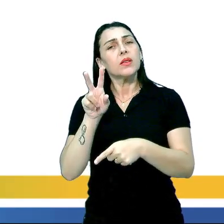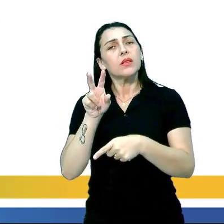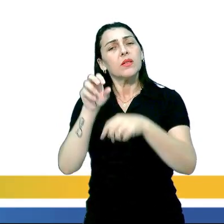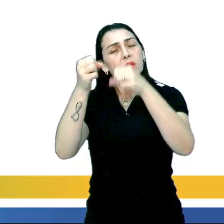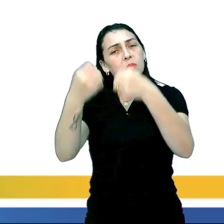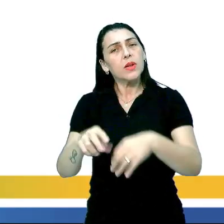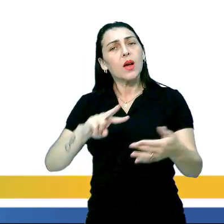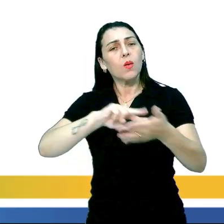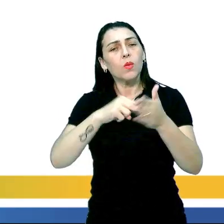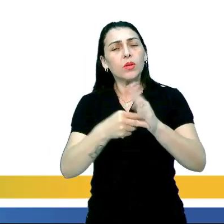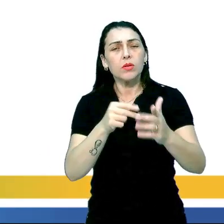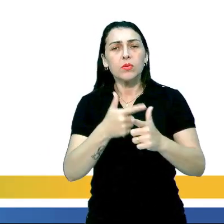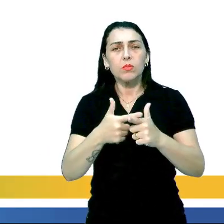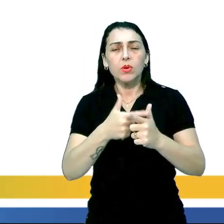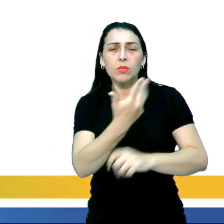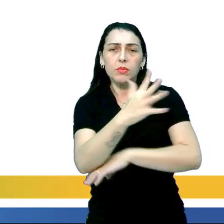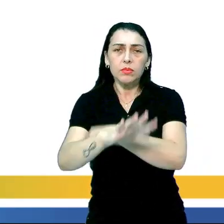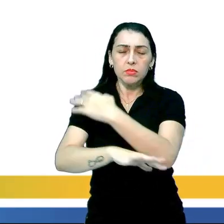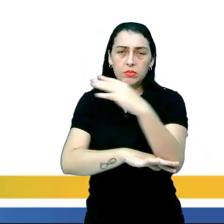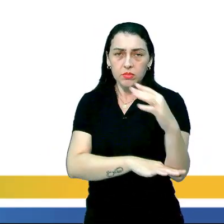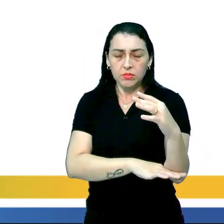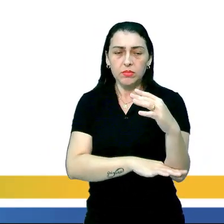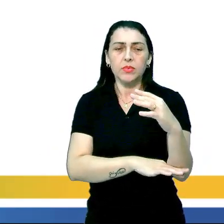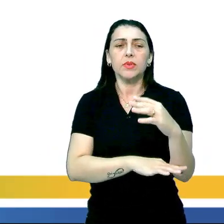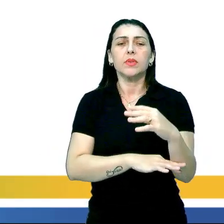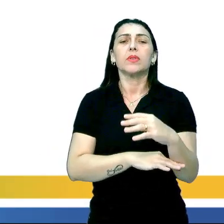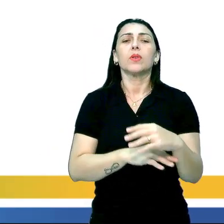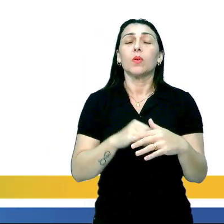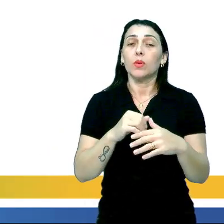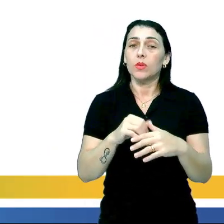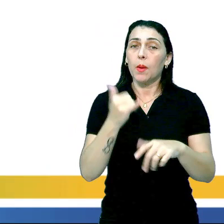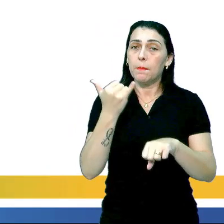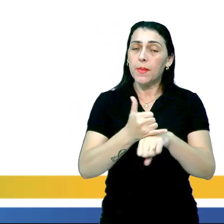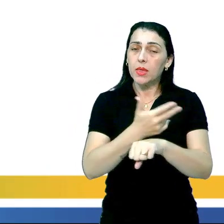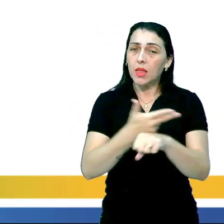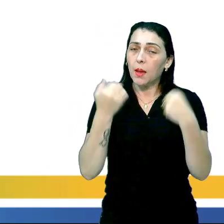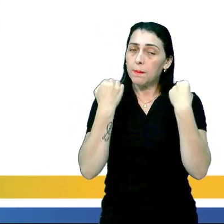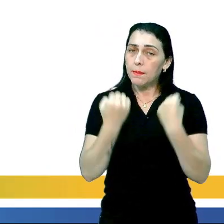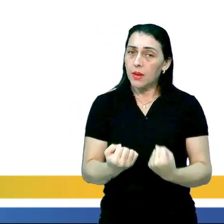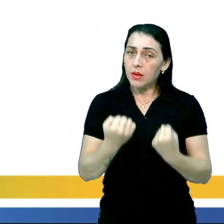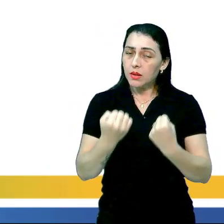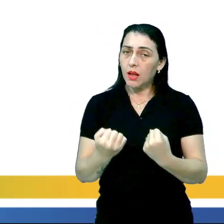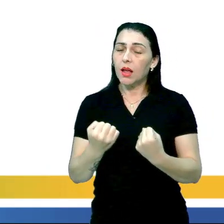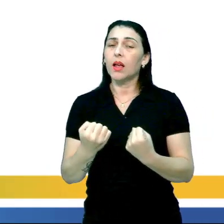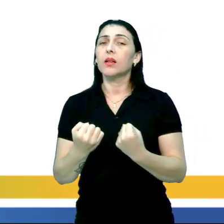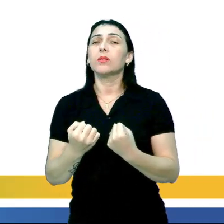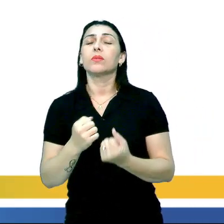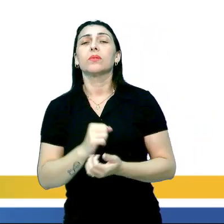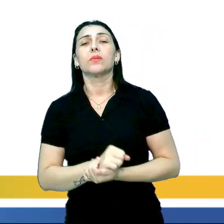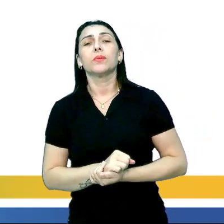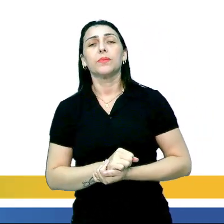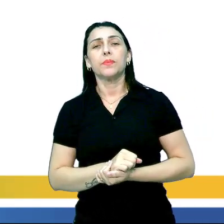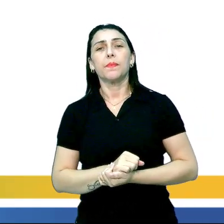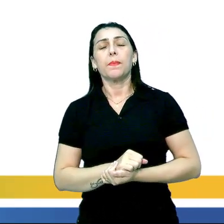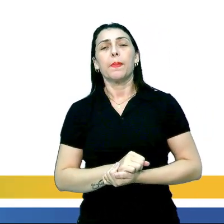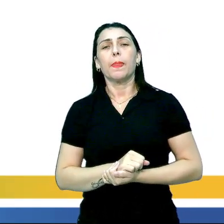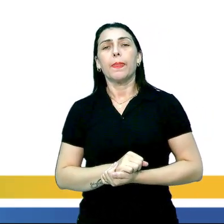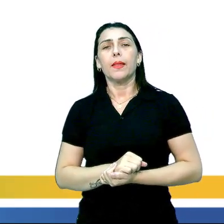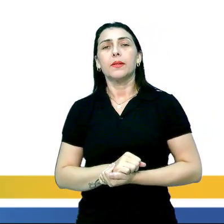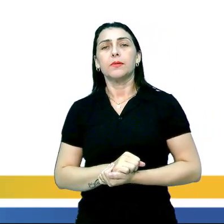sobre problemas ambientais, que é um efeito acumulativo de metais pesados nos organismos.